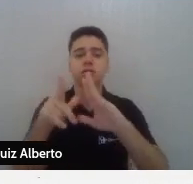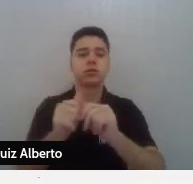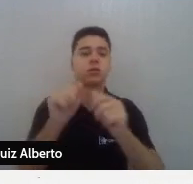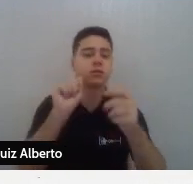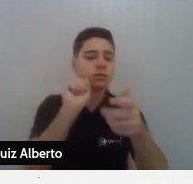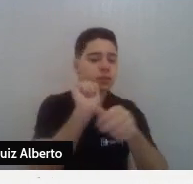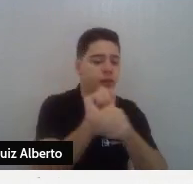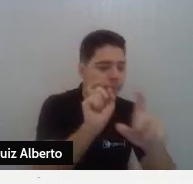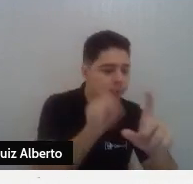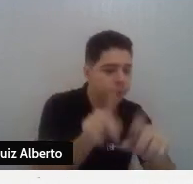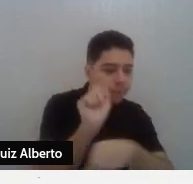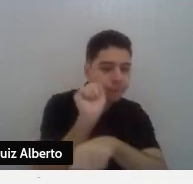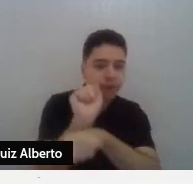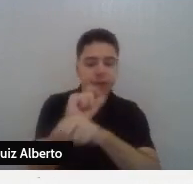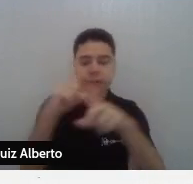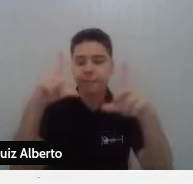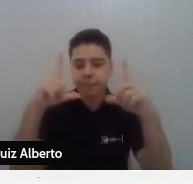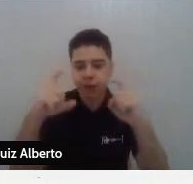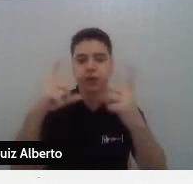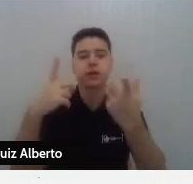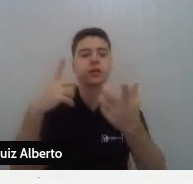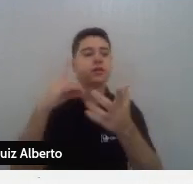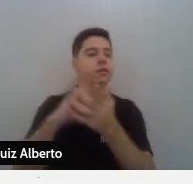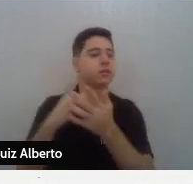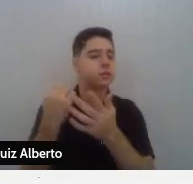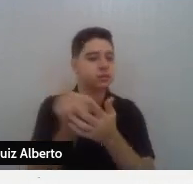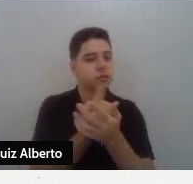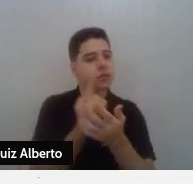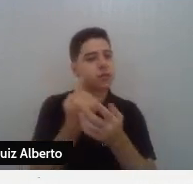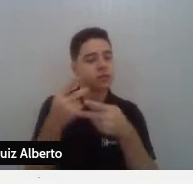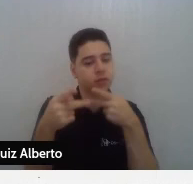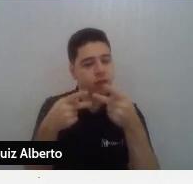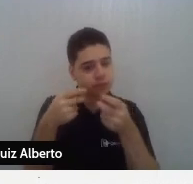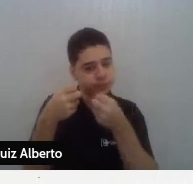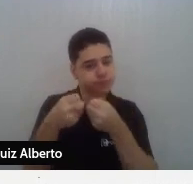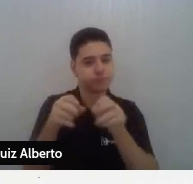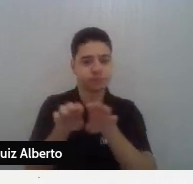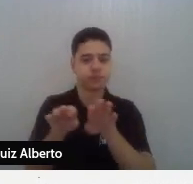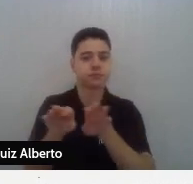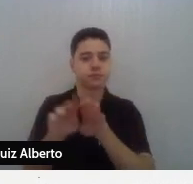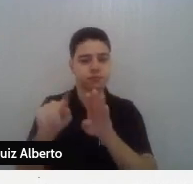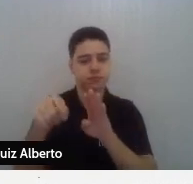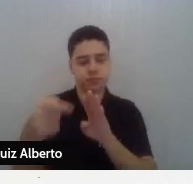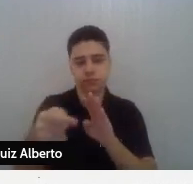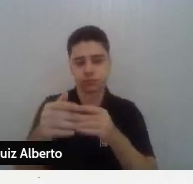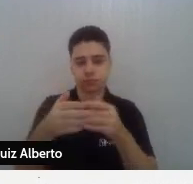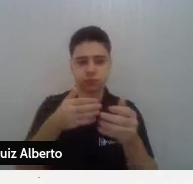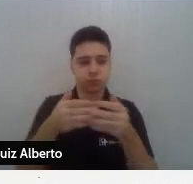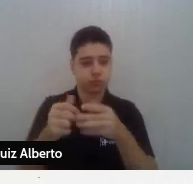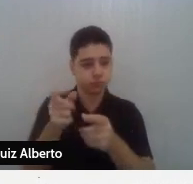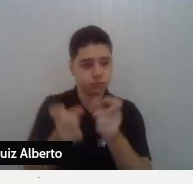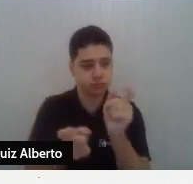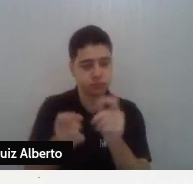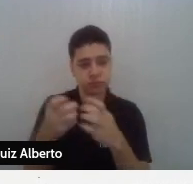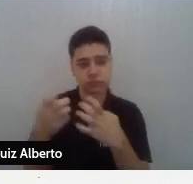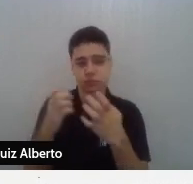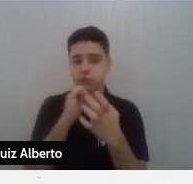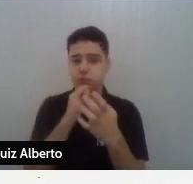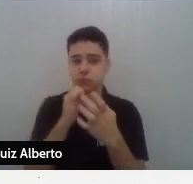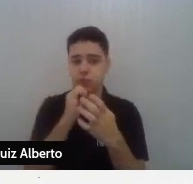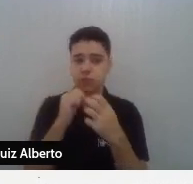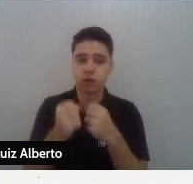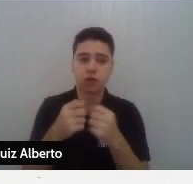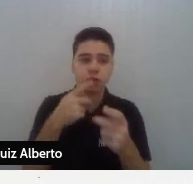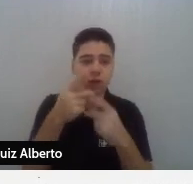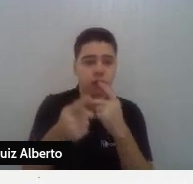print, a gente pode também falar um pouquinho mais dessas referências. Quem quiser também pode deixar